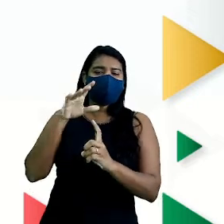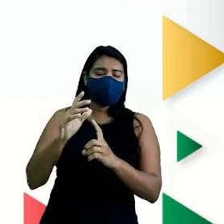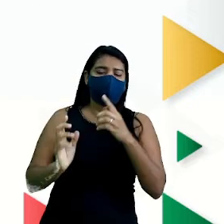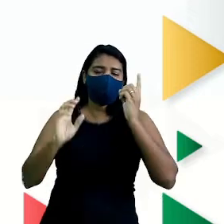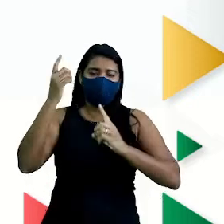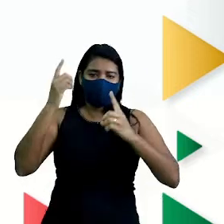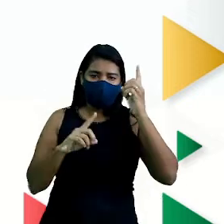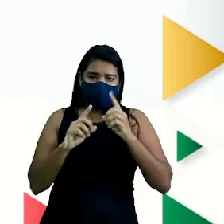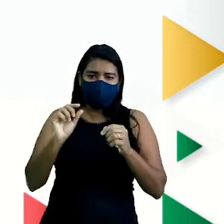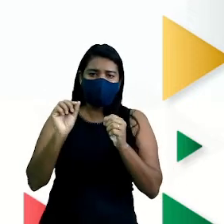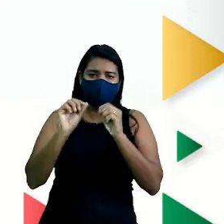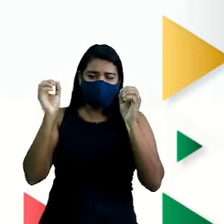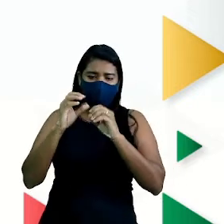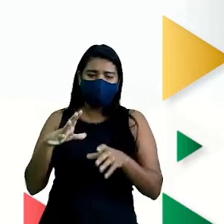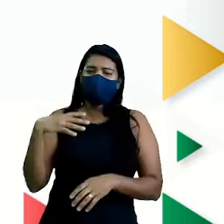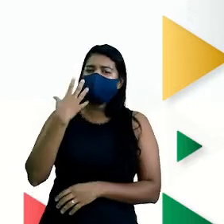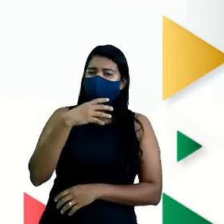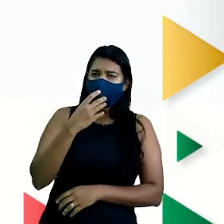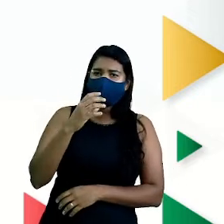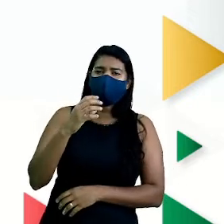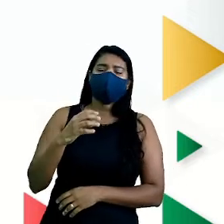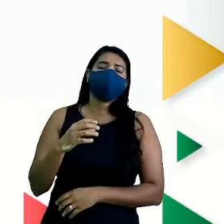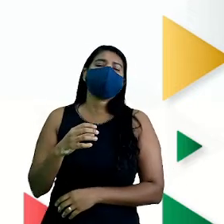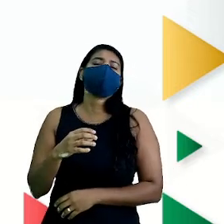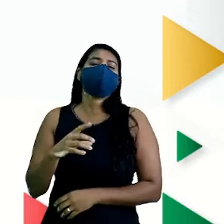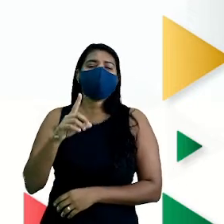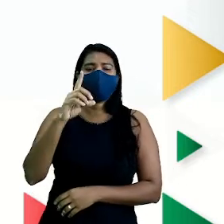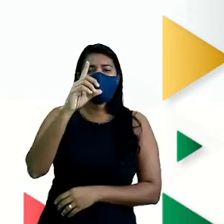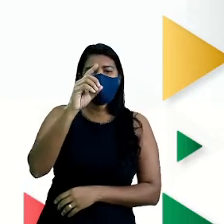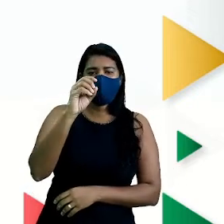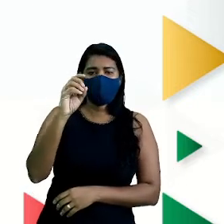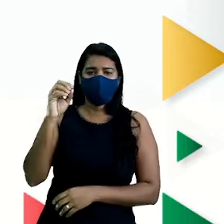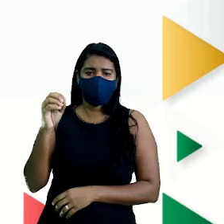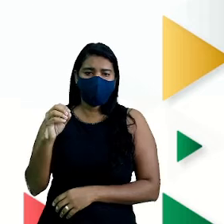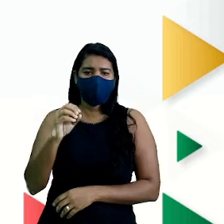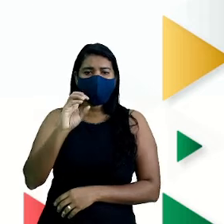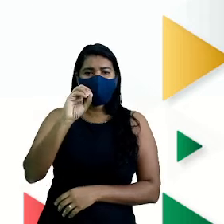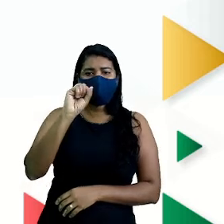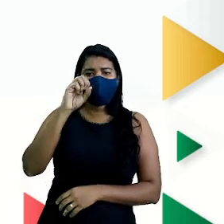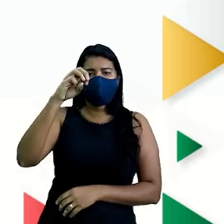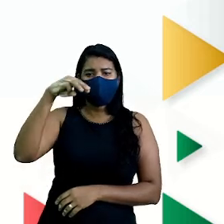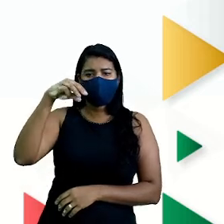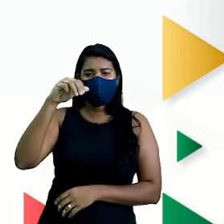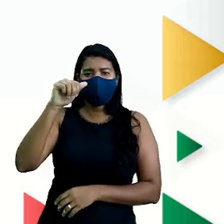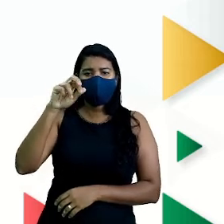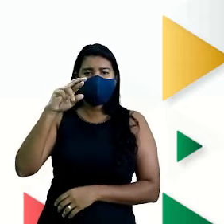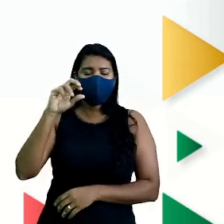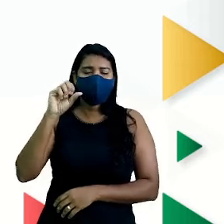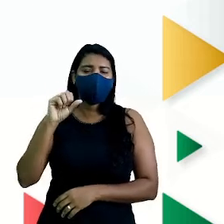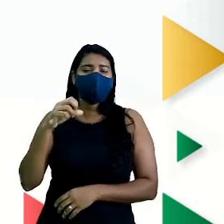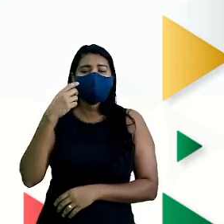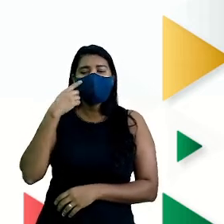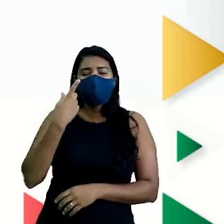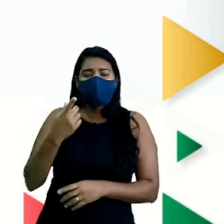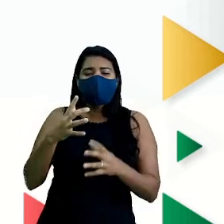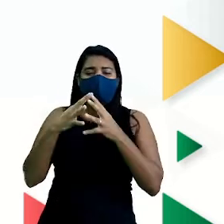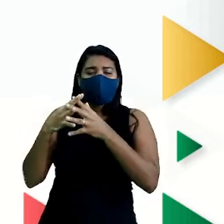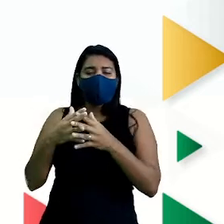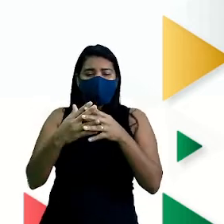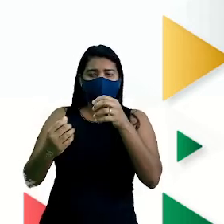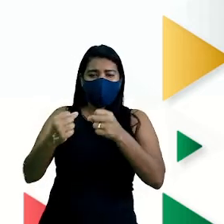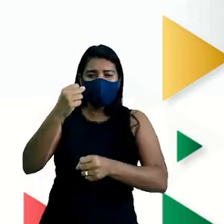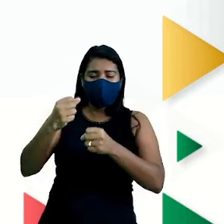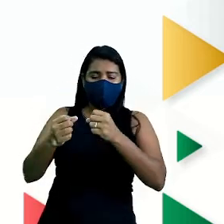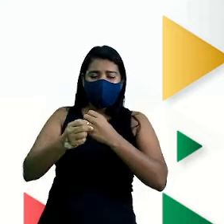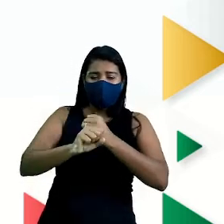frevo, e a gente vê essa imagem bem antiga, né? O primeiro trio elétrico era assim, não era... Hoje a gente fala em trio elétrico, a gente pensa naqueles carros imensos, né? As